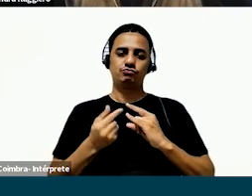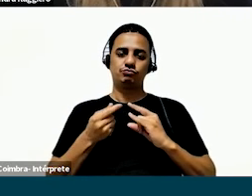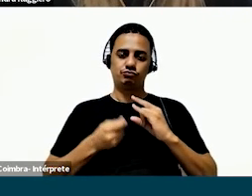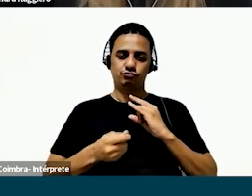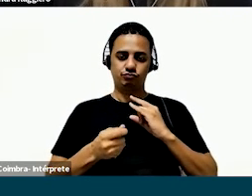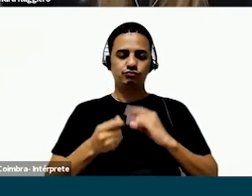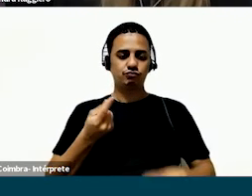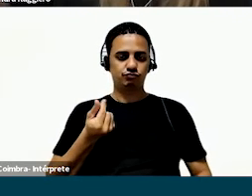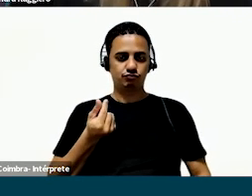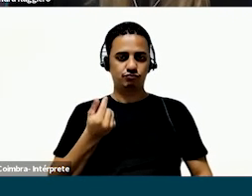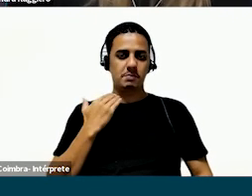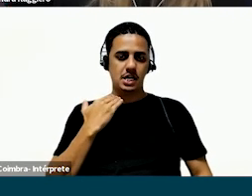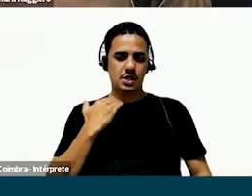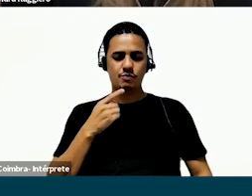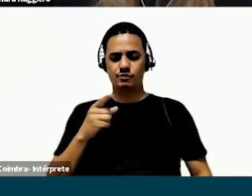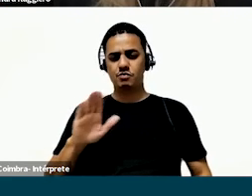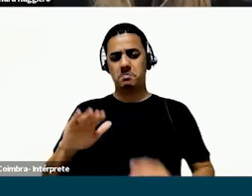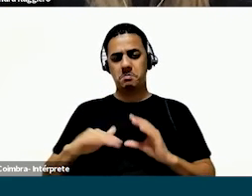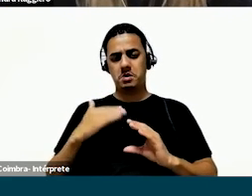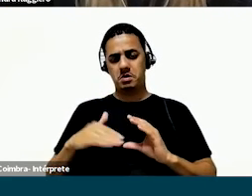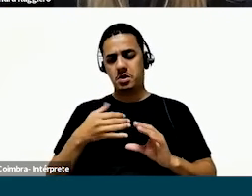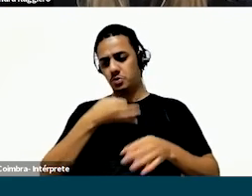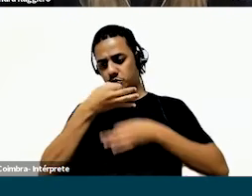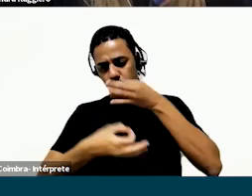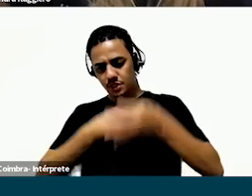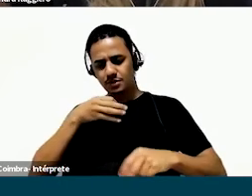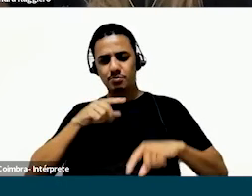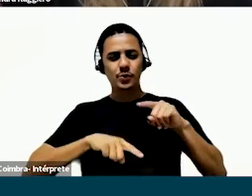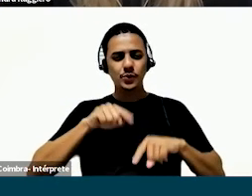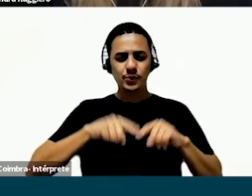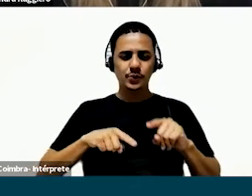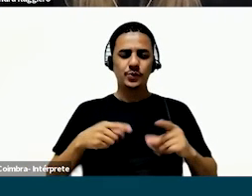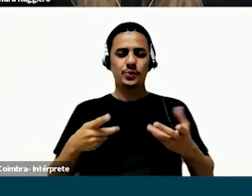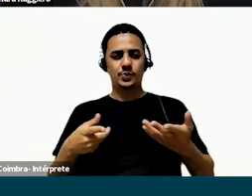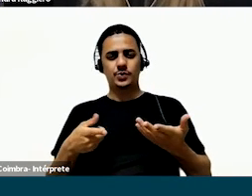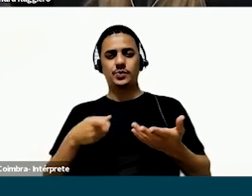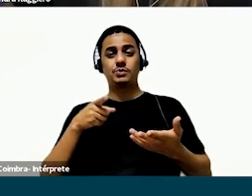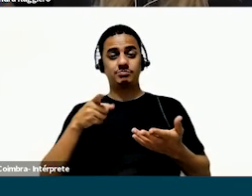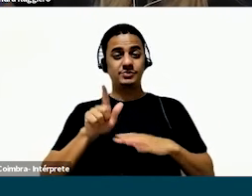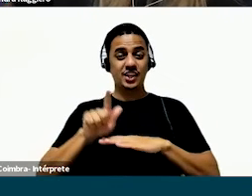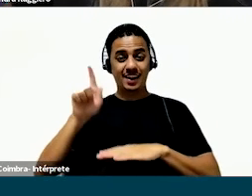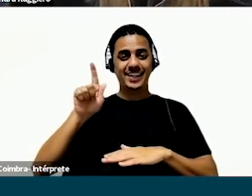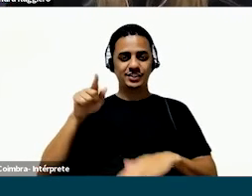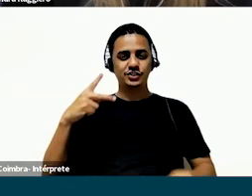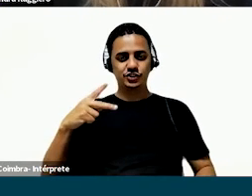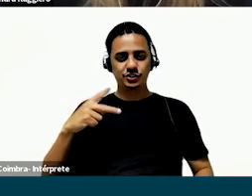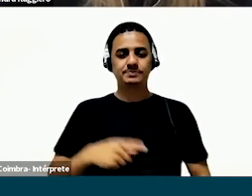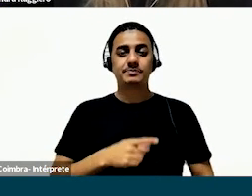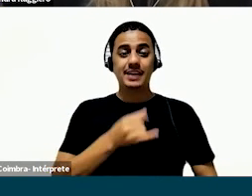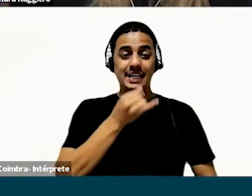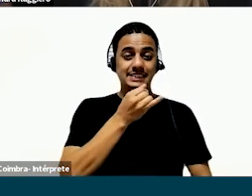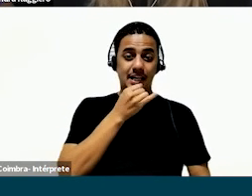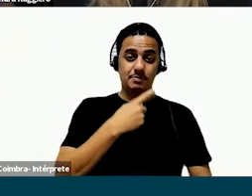financeira. Então, até aqui, vocês provavelmente já devem ter recebido e-mails com sugestões de produtos bancários do seu próprio